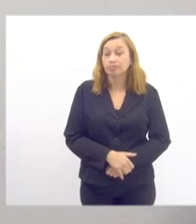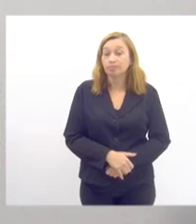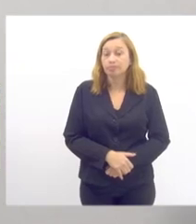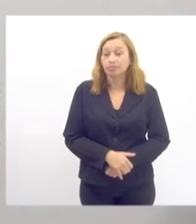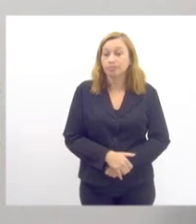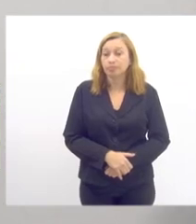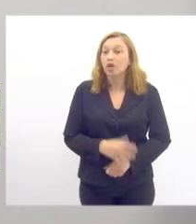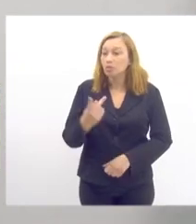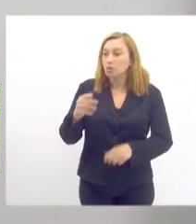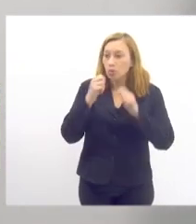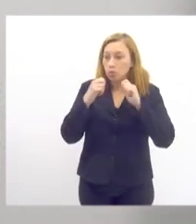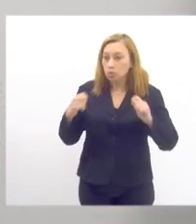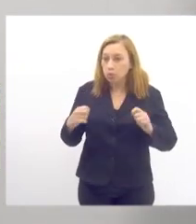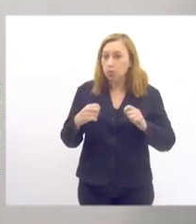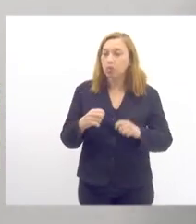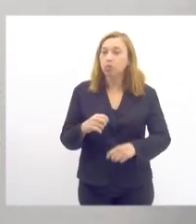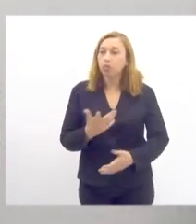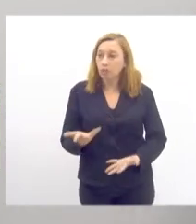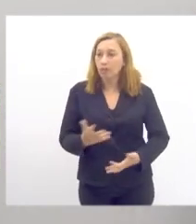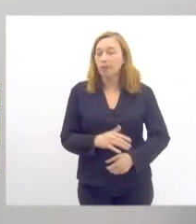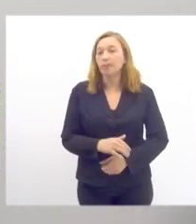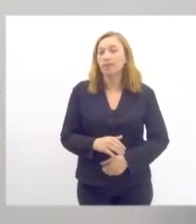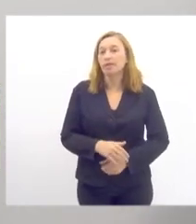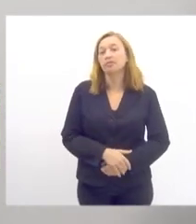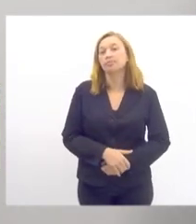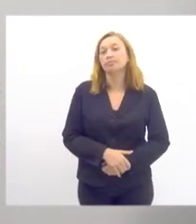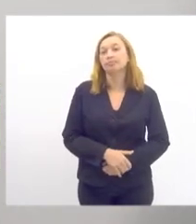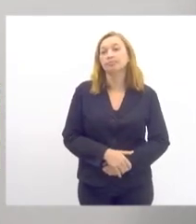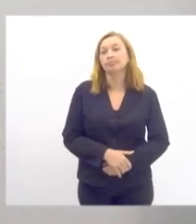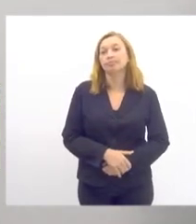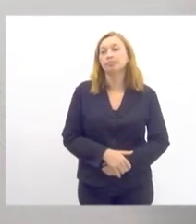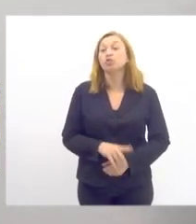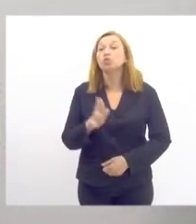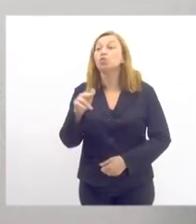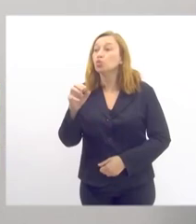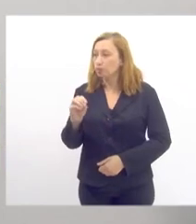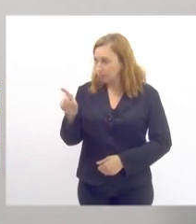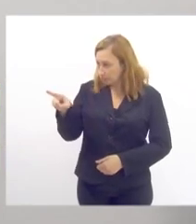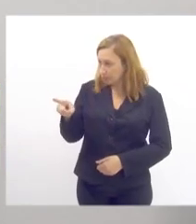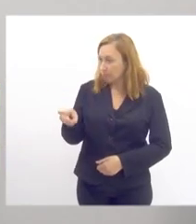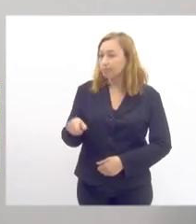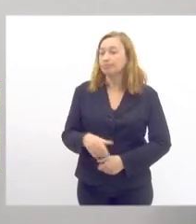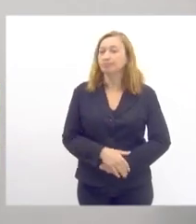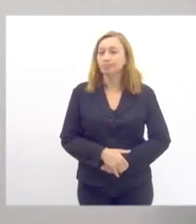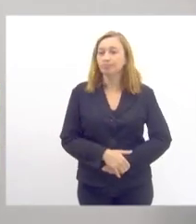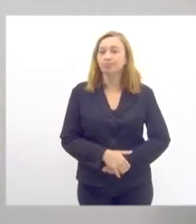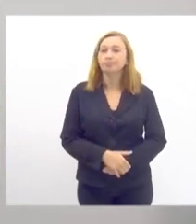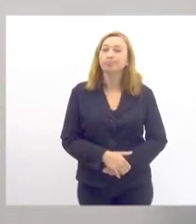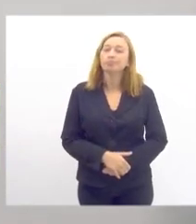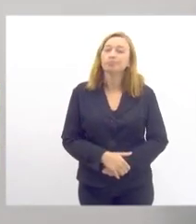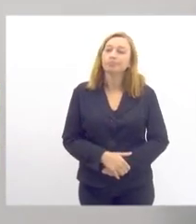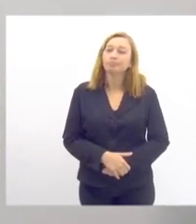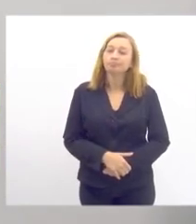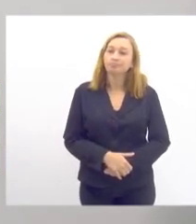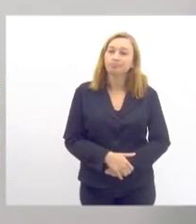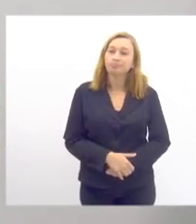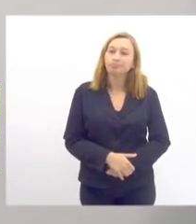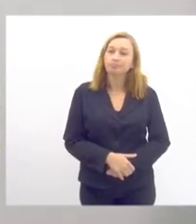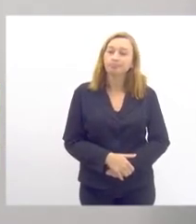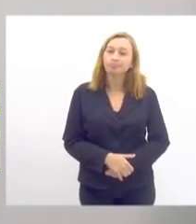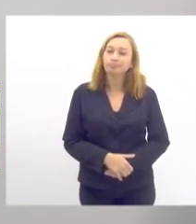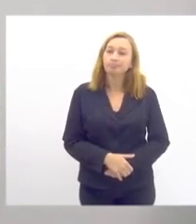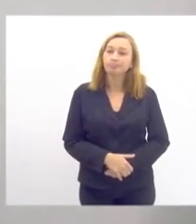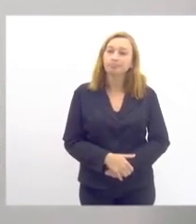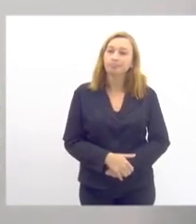O seu assessor de imprensa é analista de fazenda, Hugo Leão de Castro Filho. E